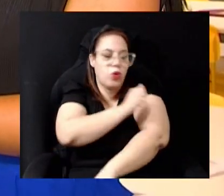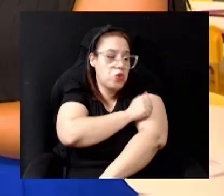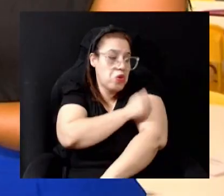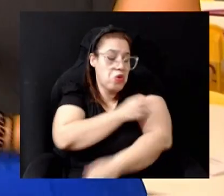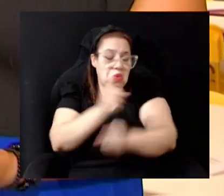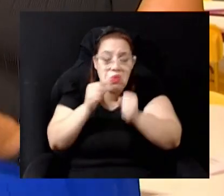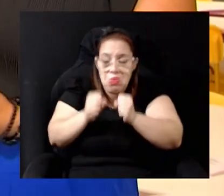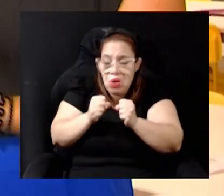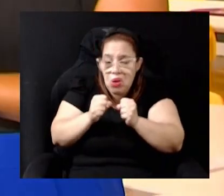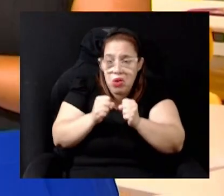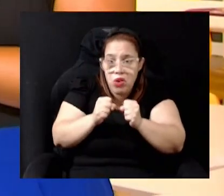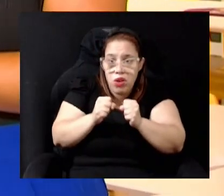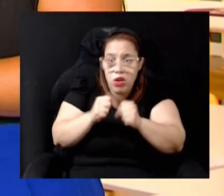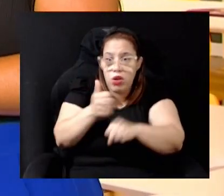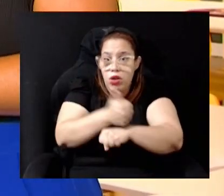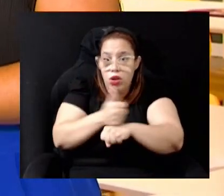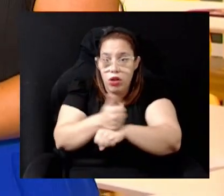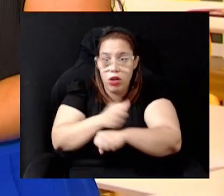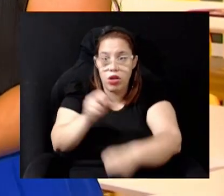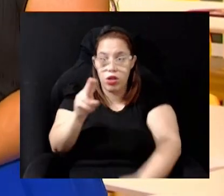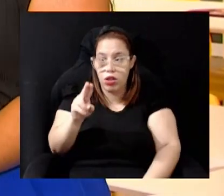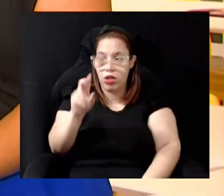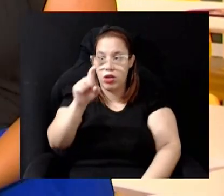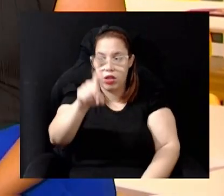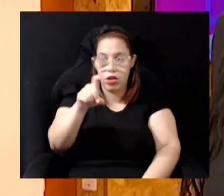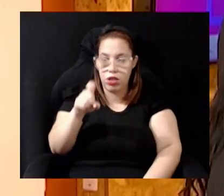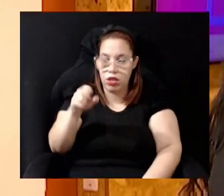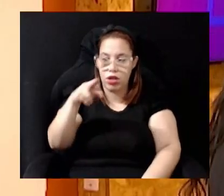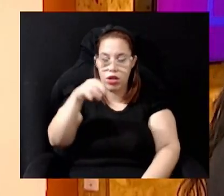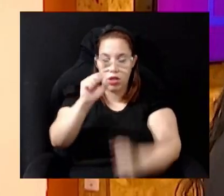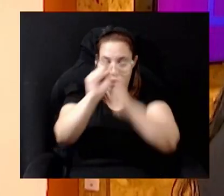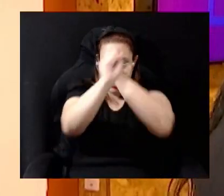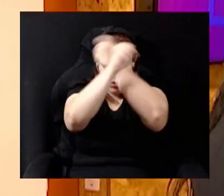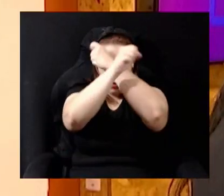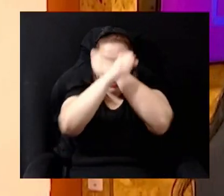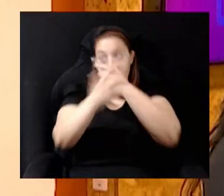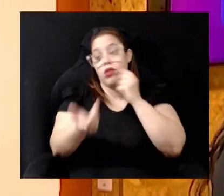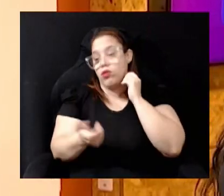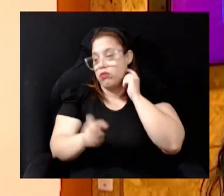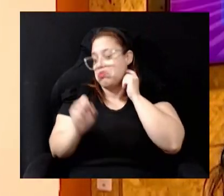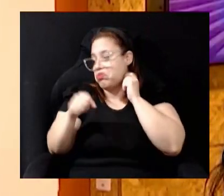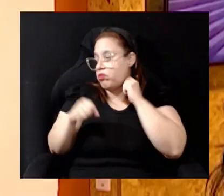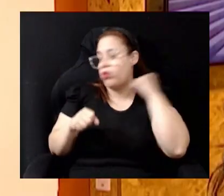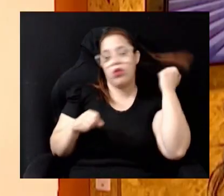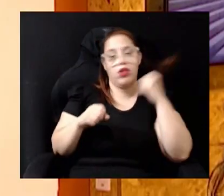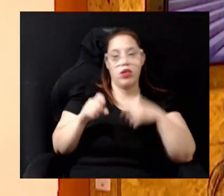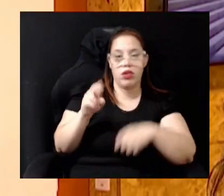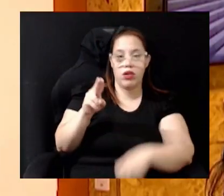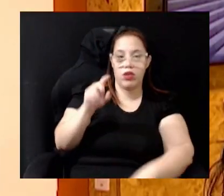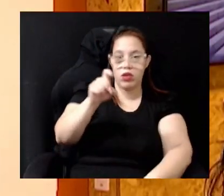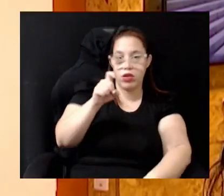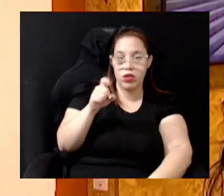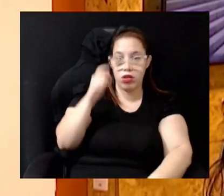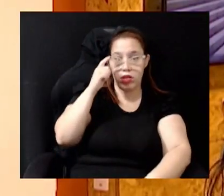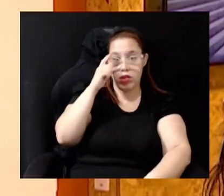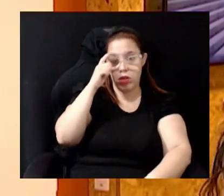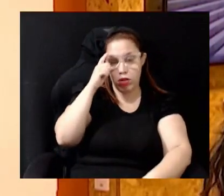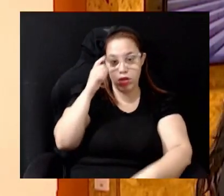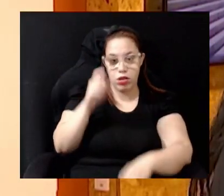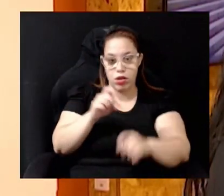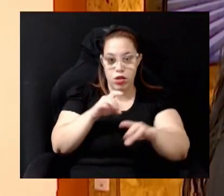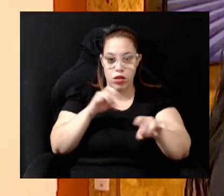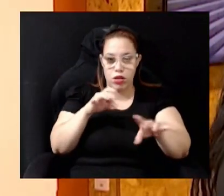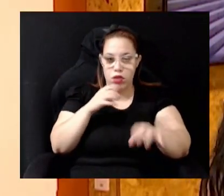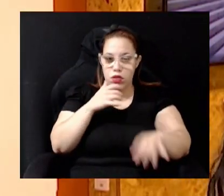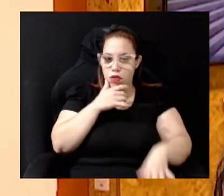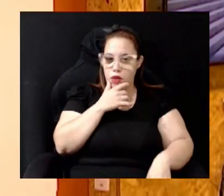um profissional UX Designer. Sim. O UX Designer, ele é um designer. E o